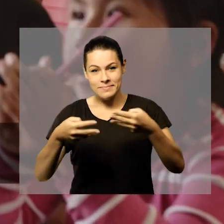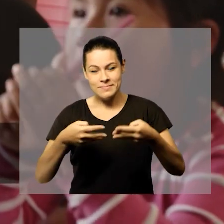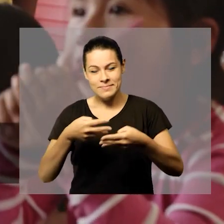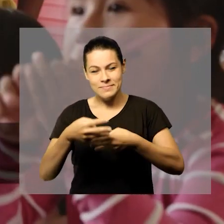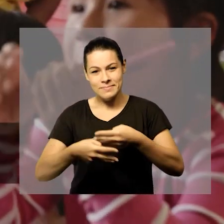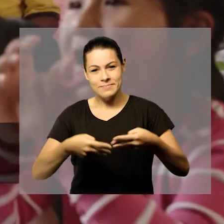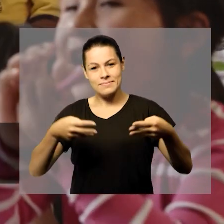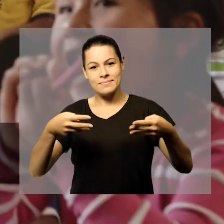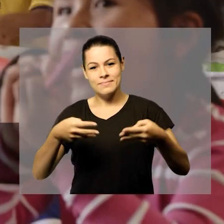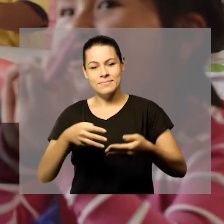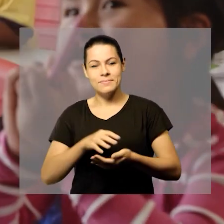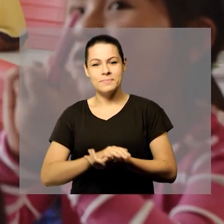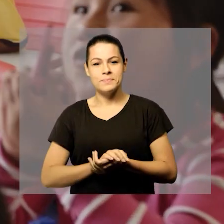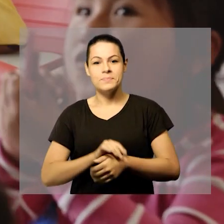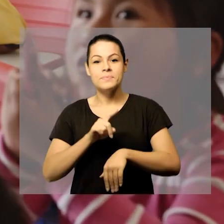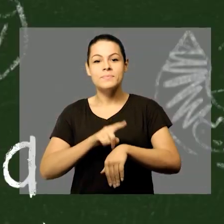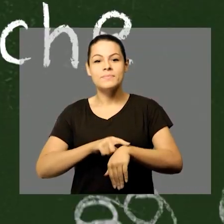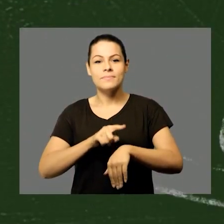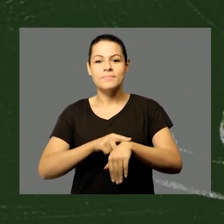Macarrão?